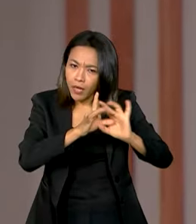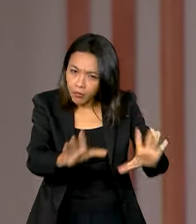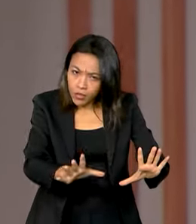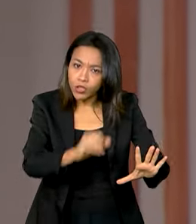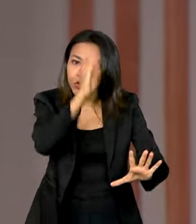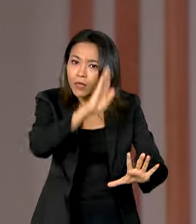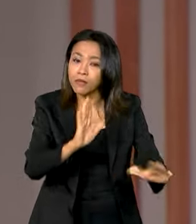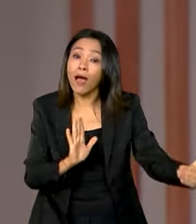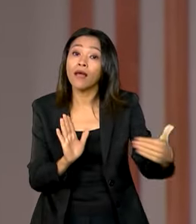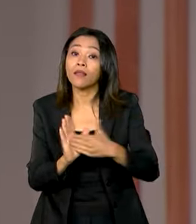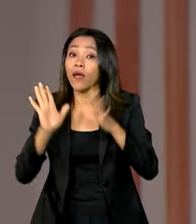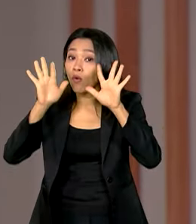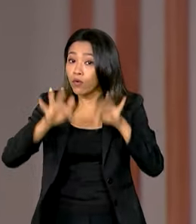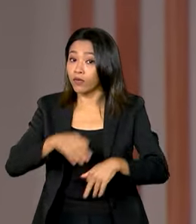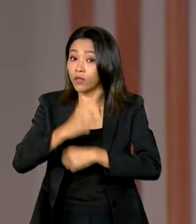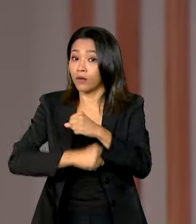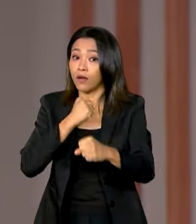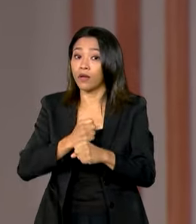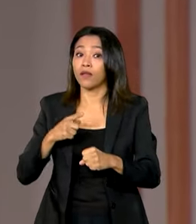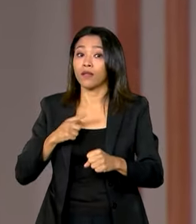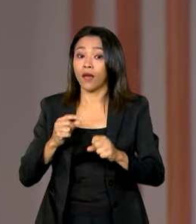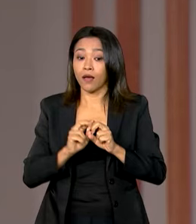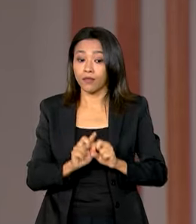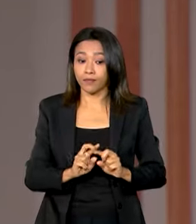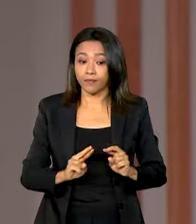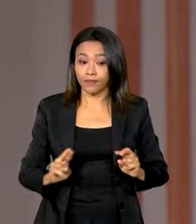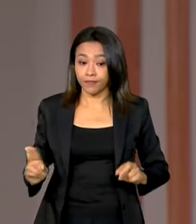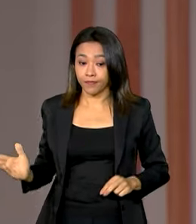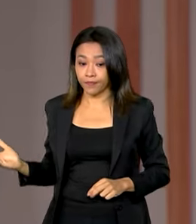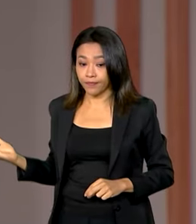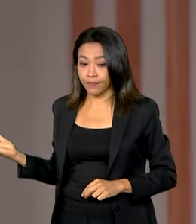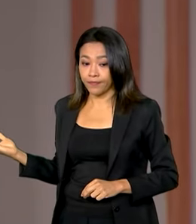ano está disponível no site sigap